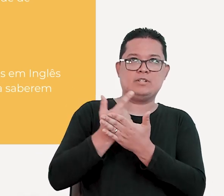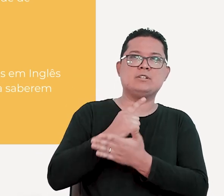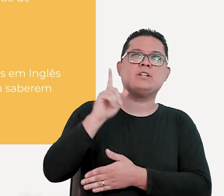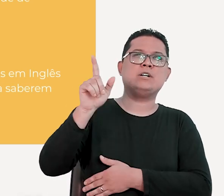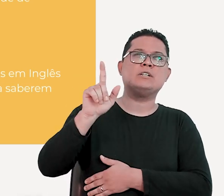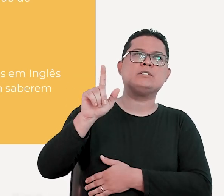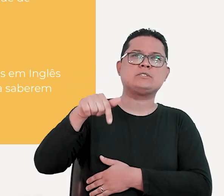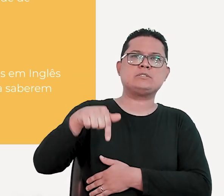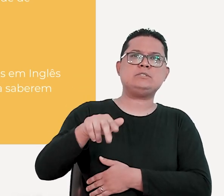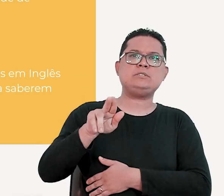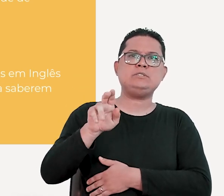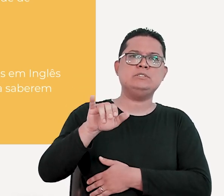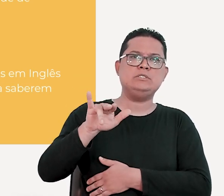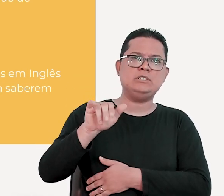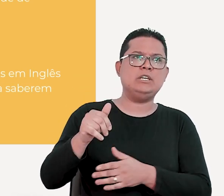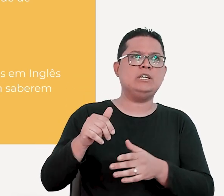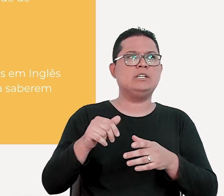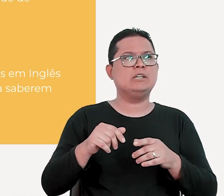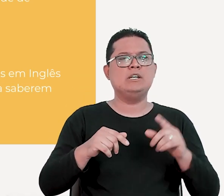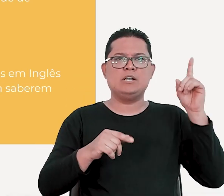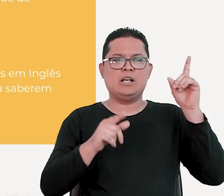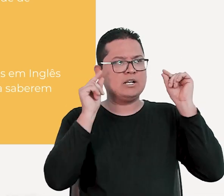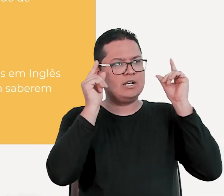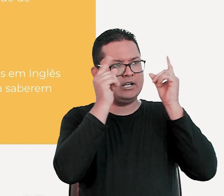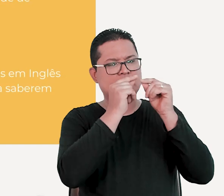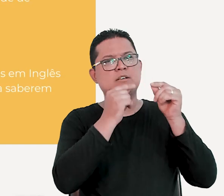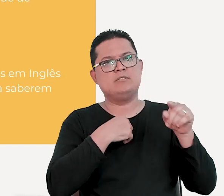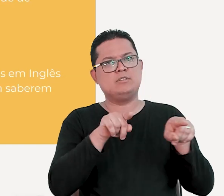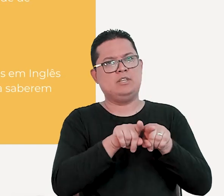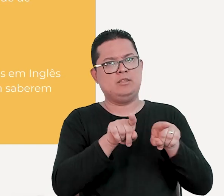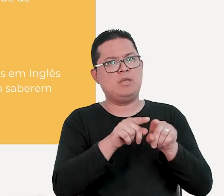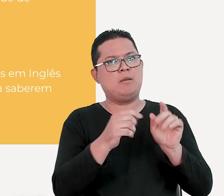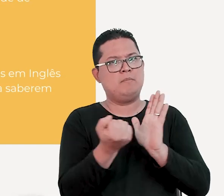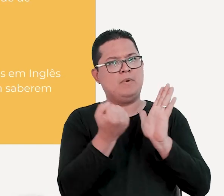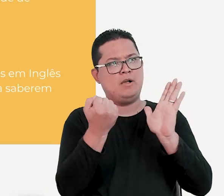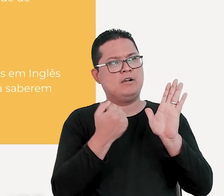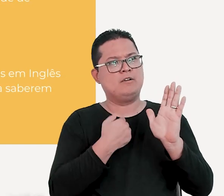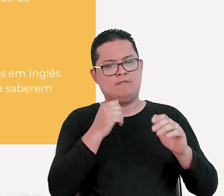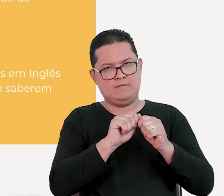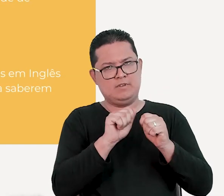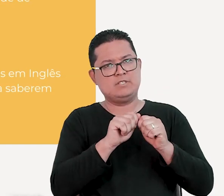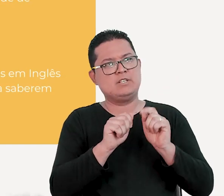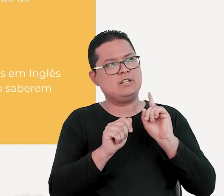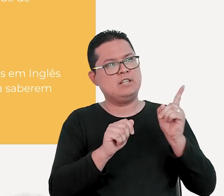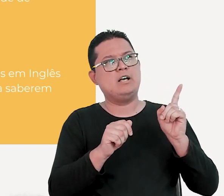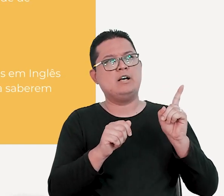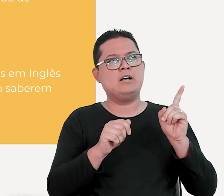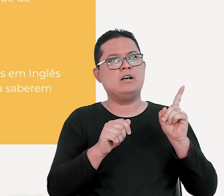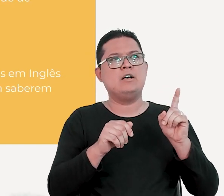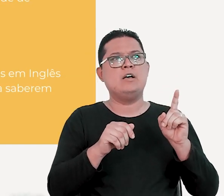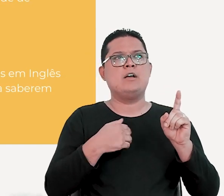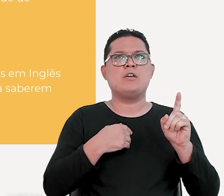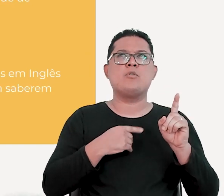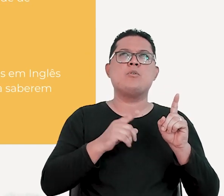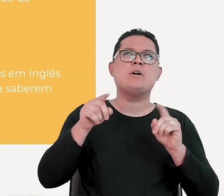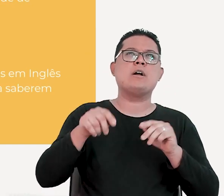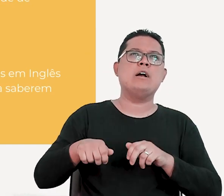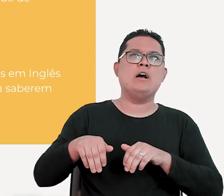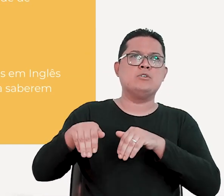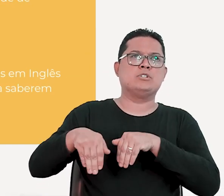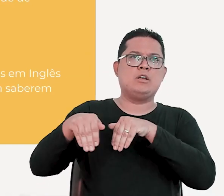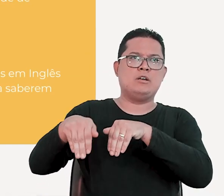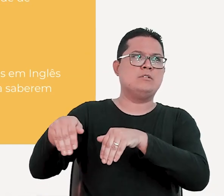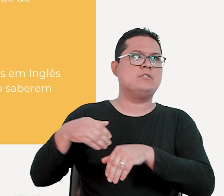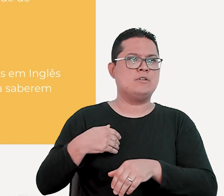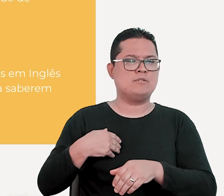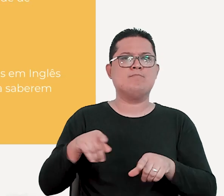marca de mel da Grécia, fiz para uma marca de camiseta da Austrália. Peguei esses 3 produtos,